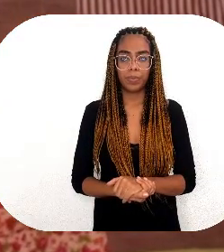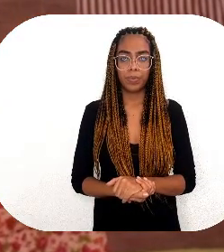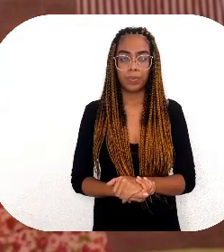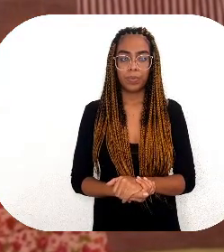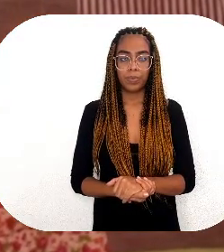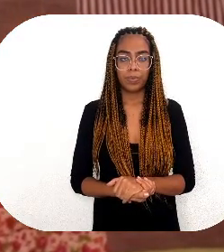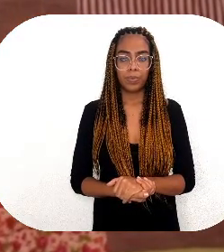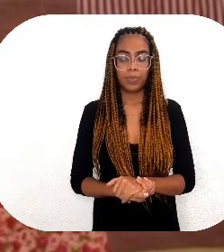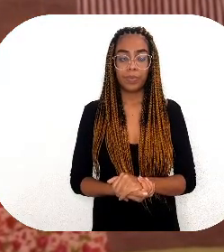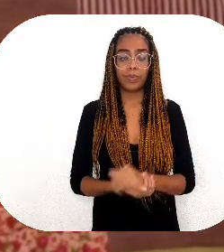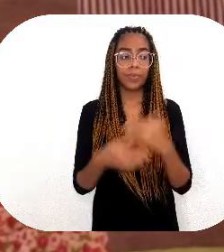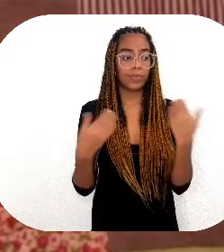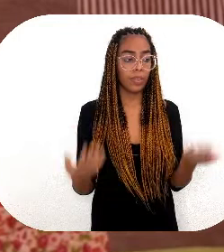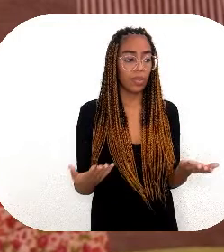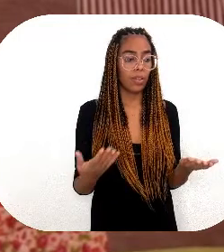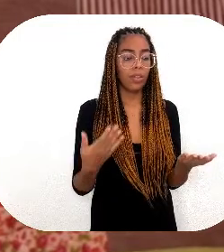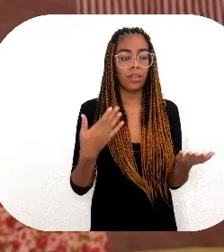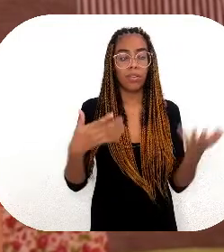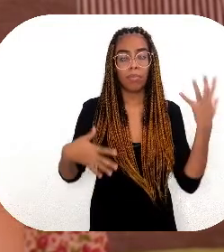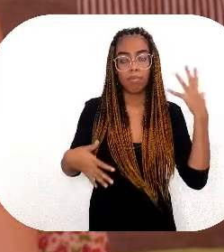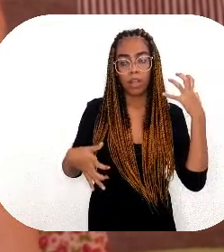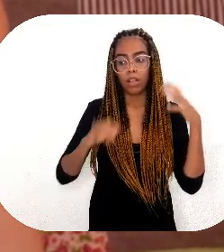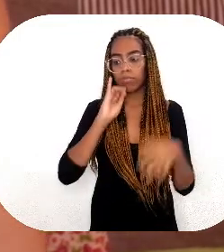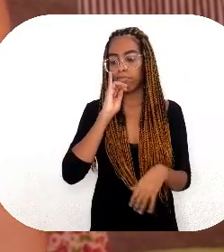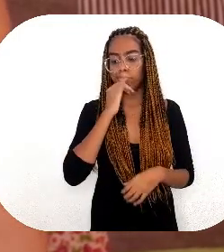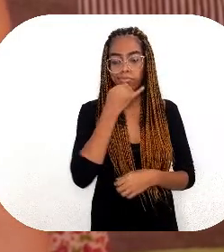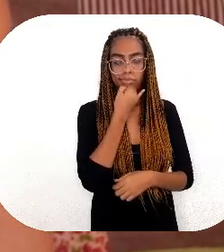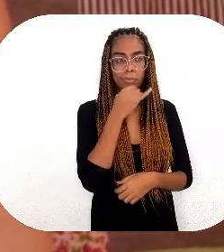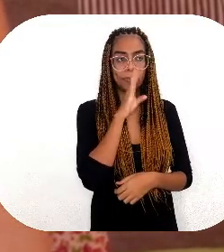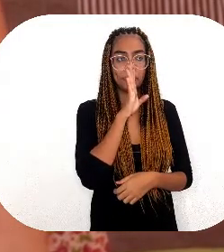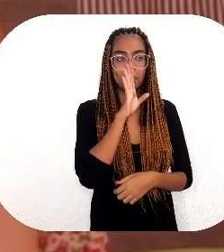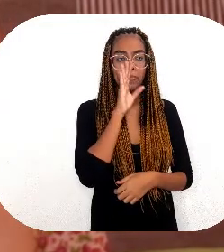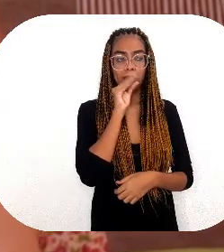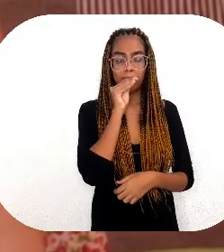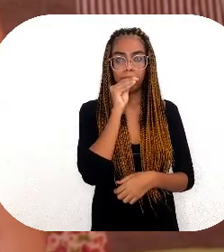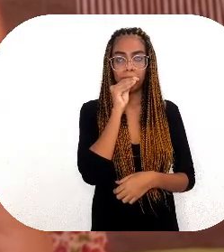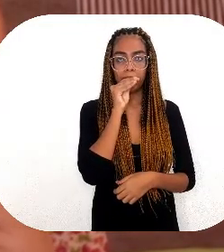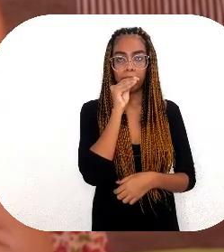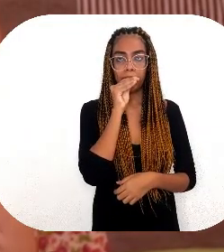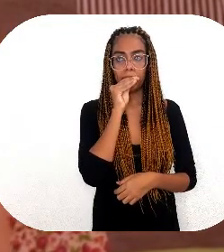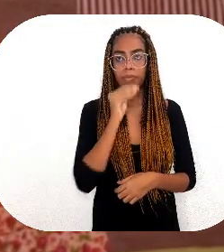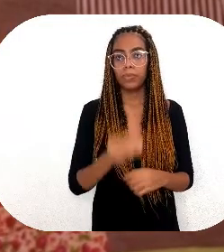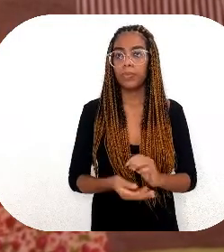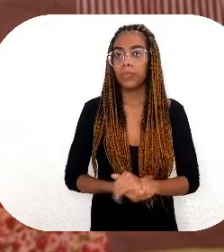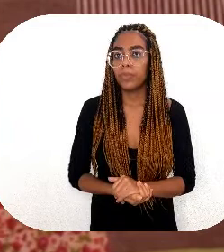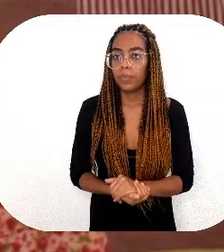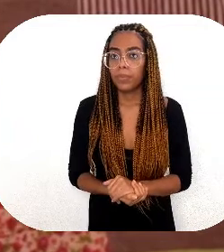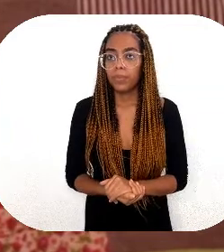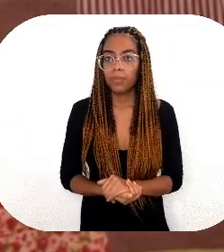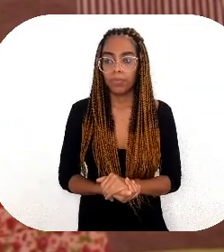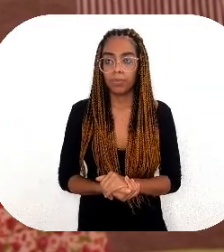Tá bom, então. O macaquinho ficou triste, caladinho e... Teve